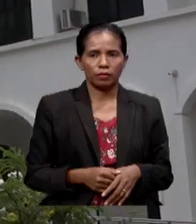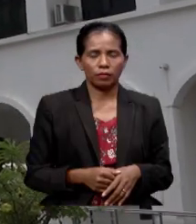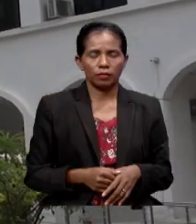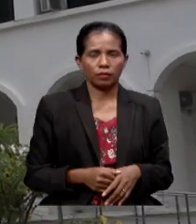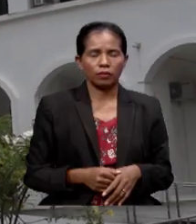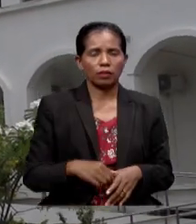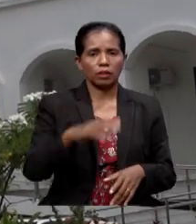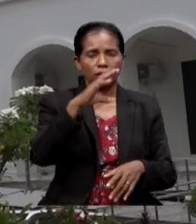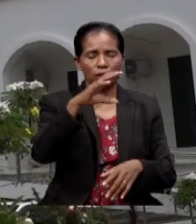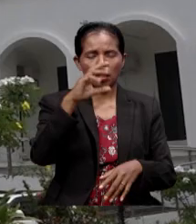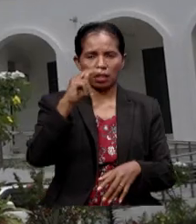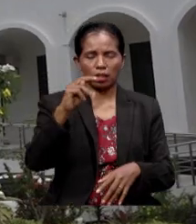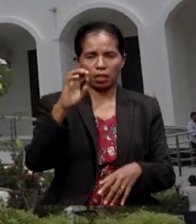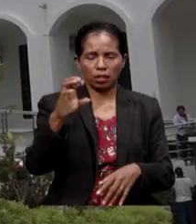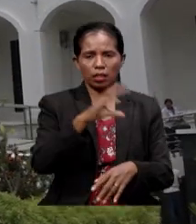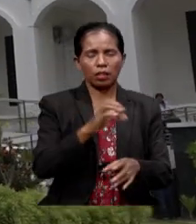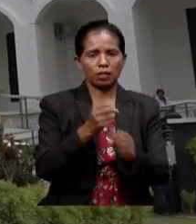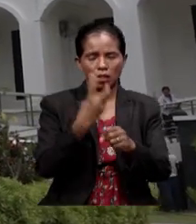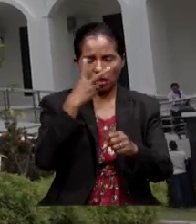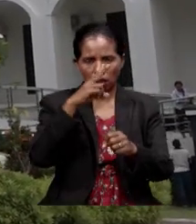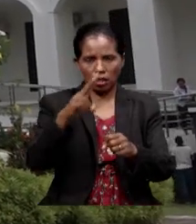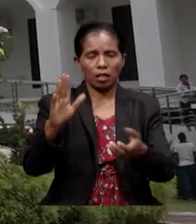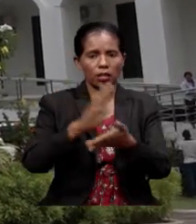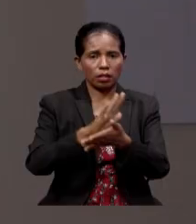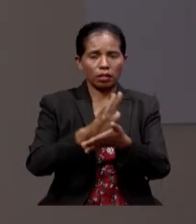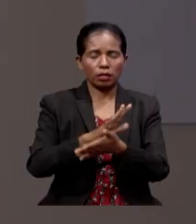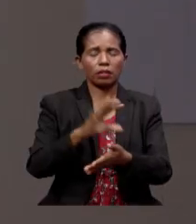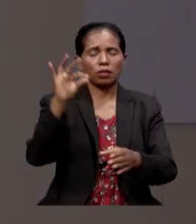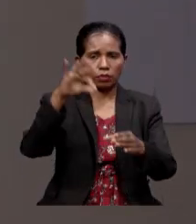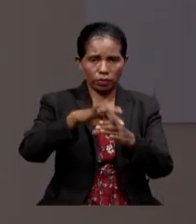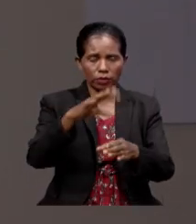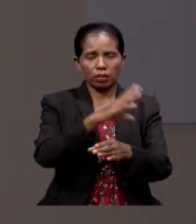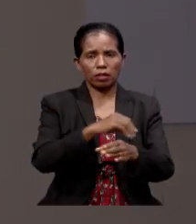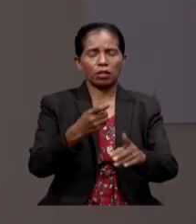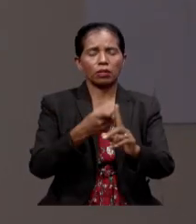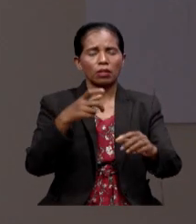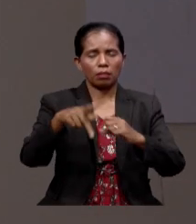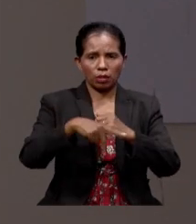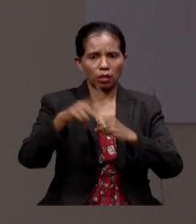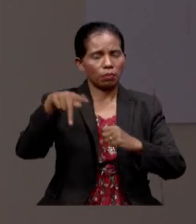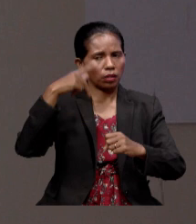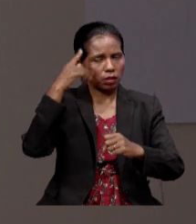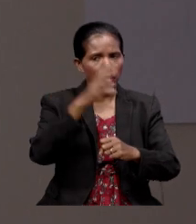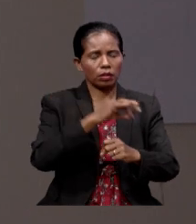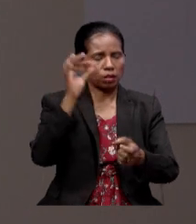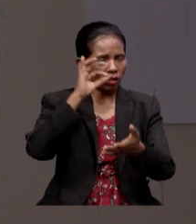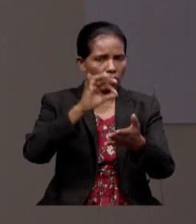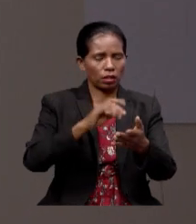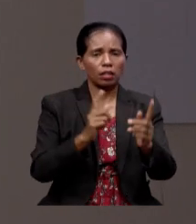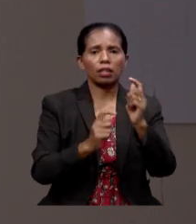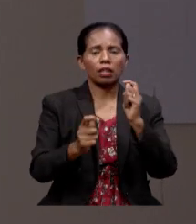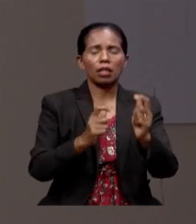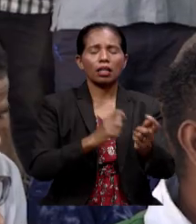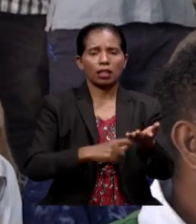Comissão Nacional Eleição se halo verificação ba boletim votos hirak nebe submetido si partido político sira li husi secretariado técnico administração